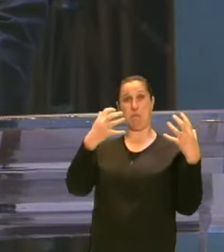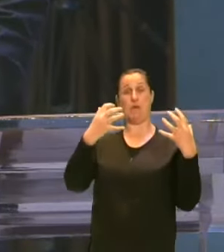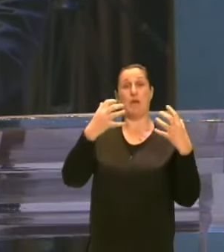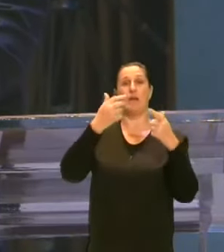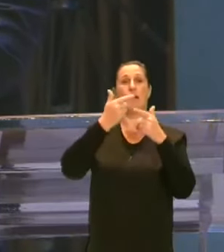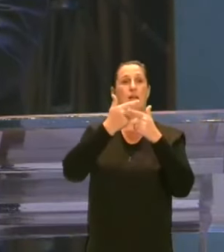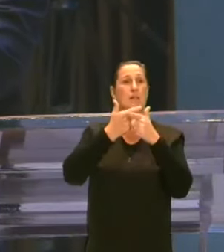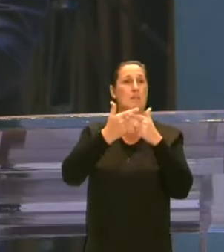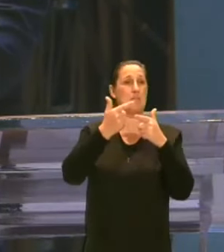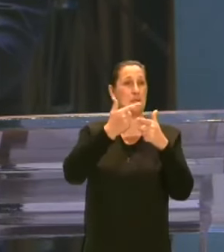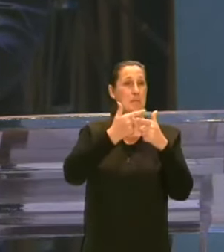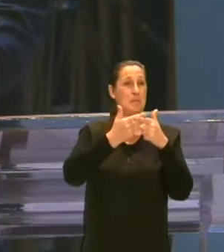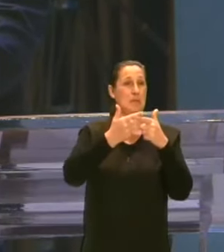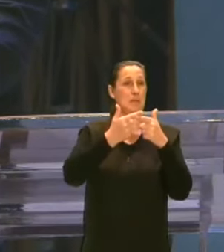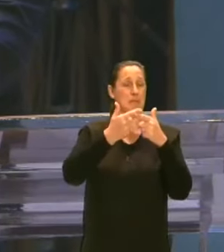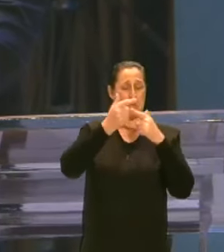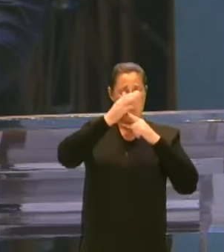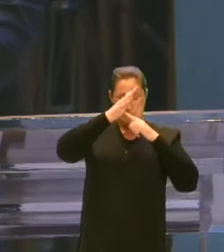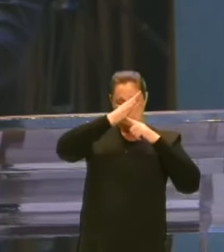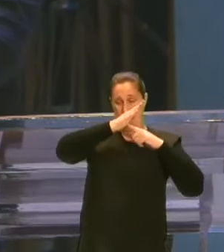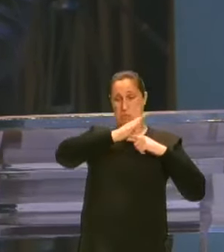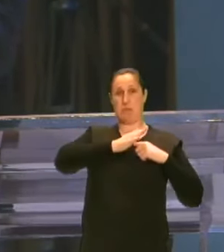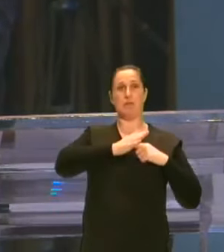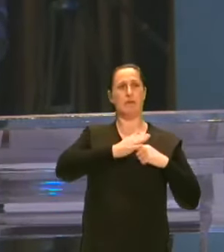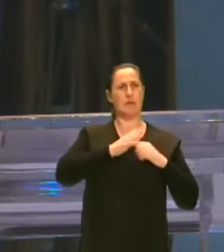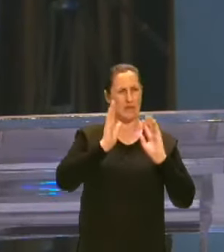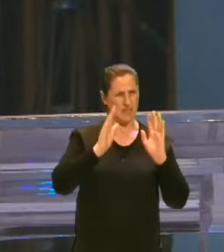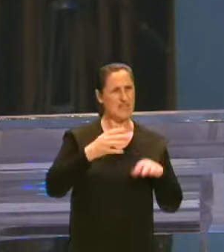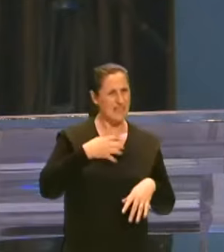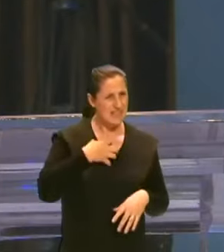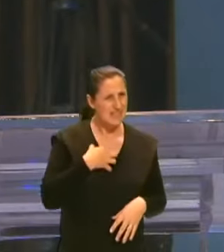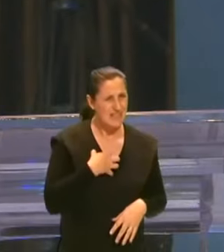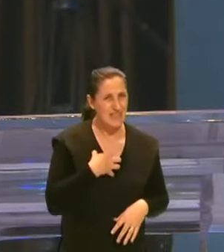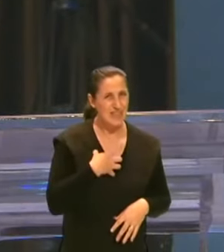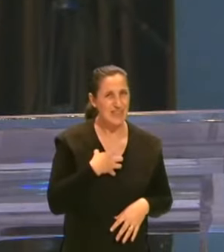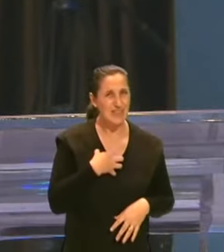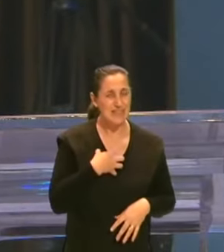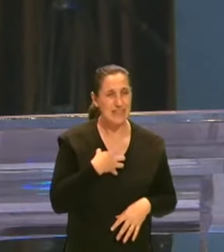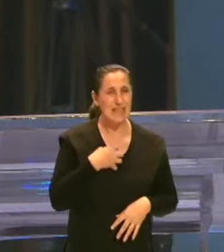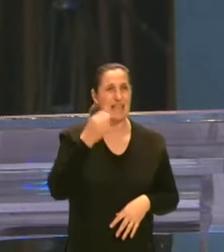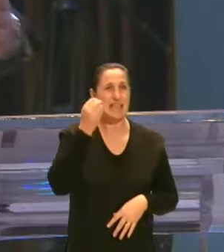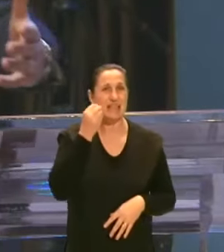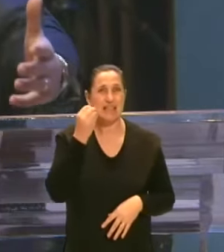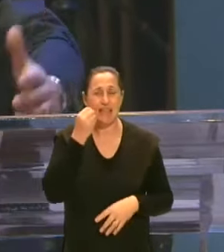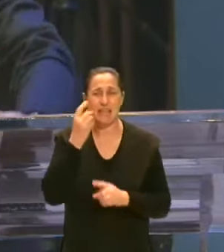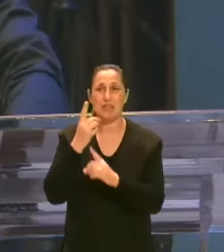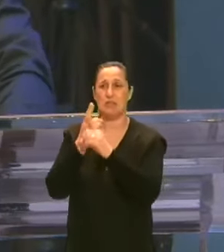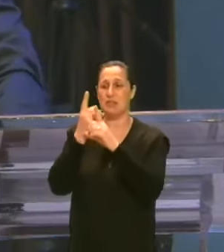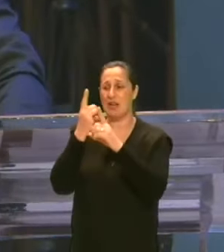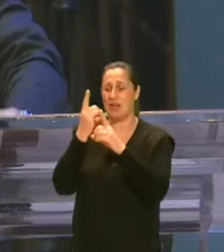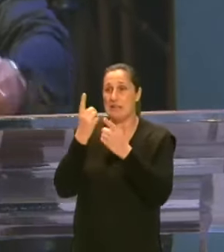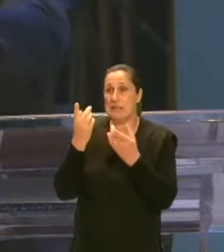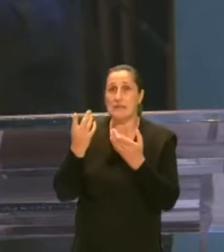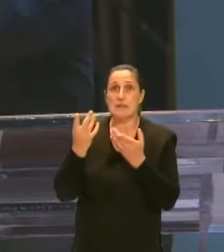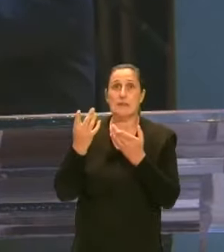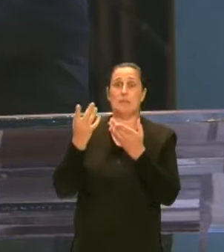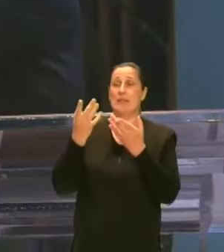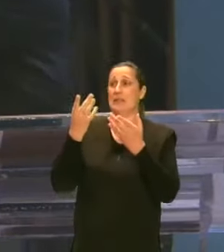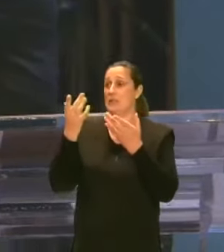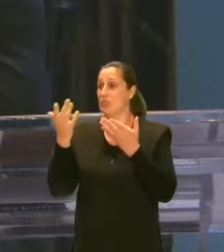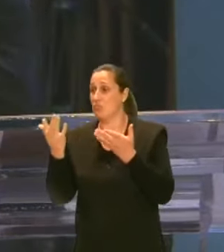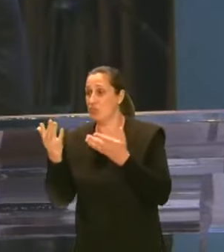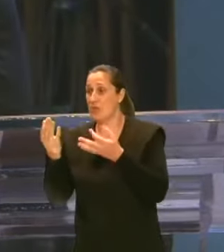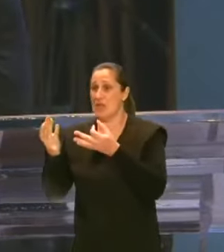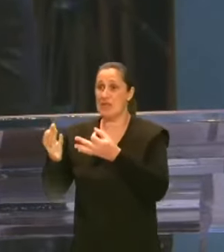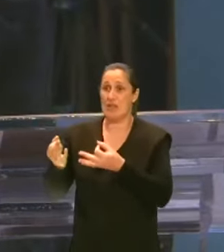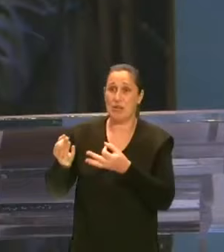me livrar dessa? Já se sentiu assim? Quando você tenta achar uma solução, você fala: olha, se eu fizer isso não vai dar certo. Se eu fizer aquilo,